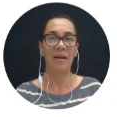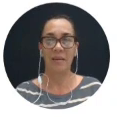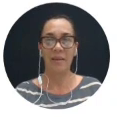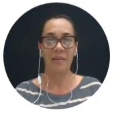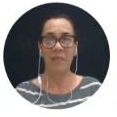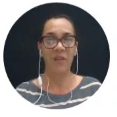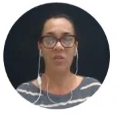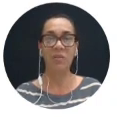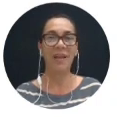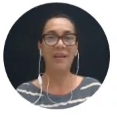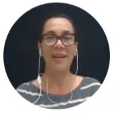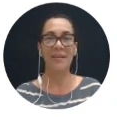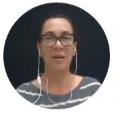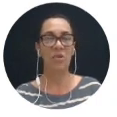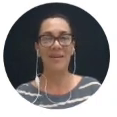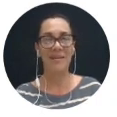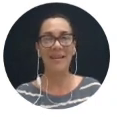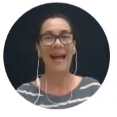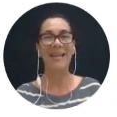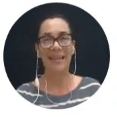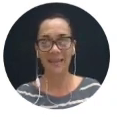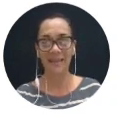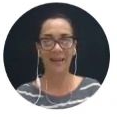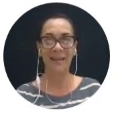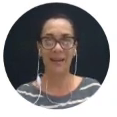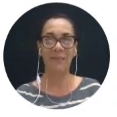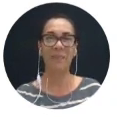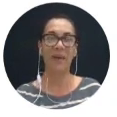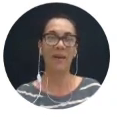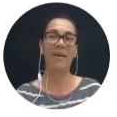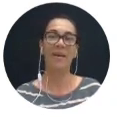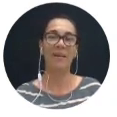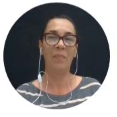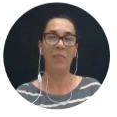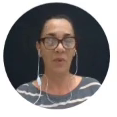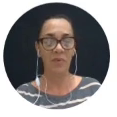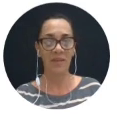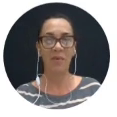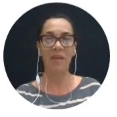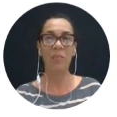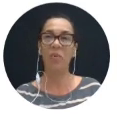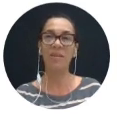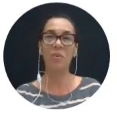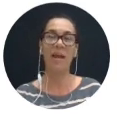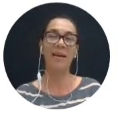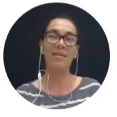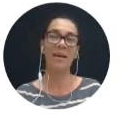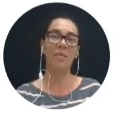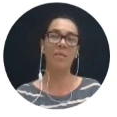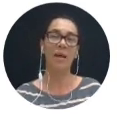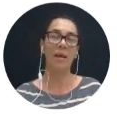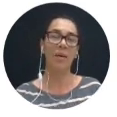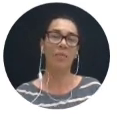e esse vídeo não tem intenção de ensinar nada a ninguém, né? Até porque eu considero que muitas